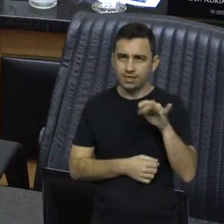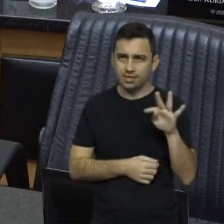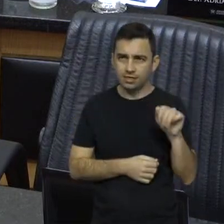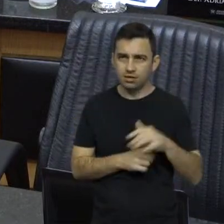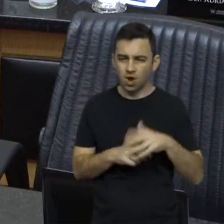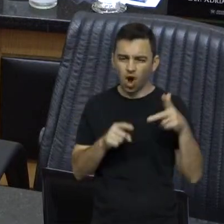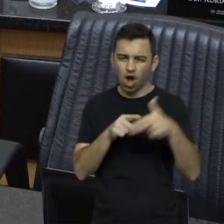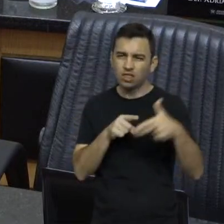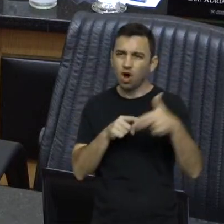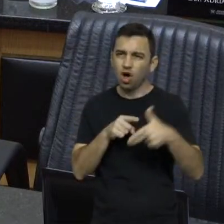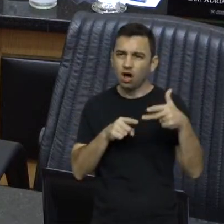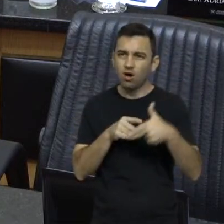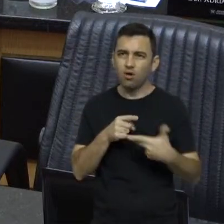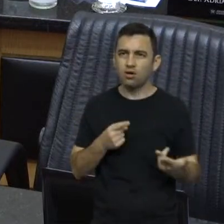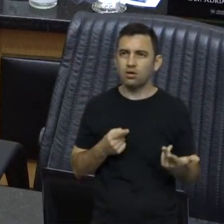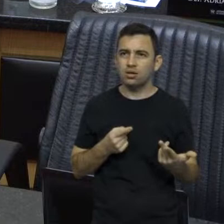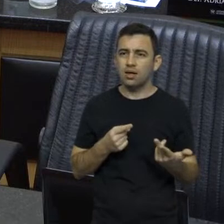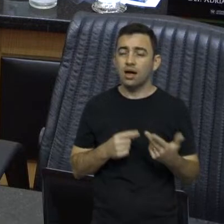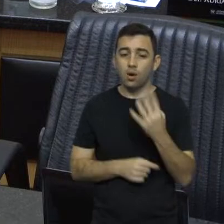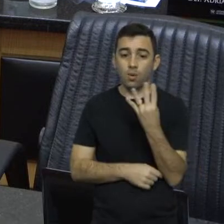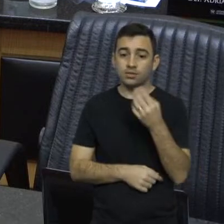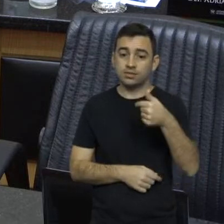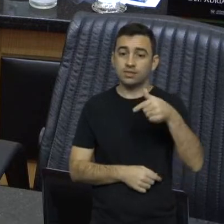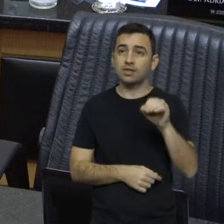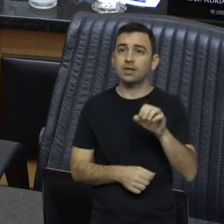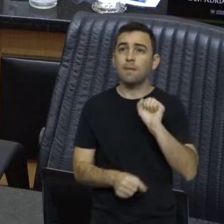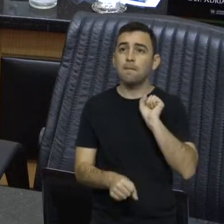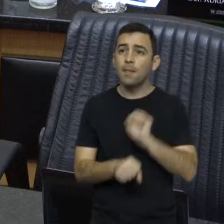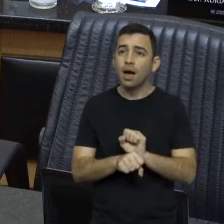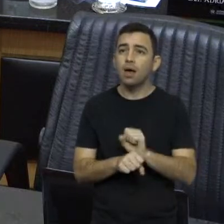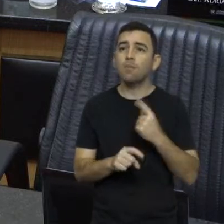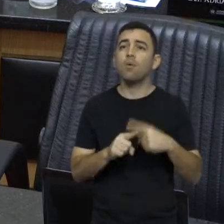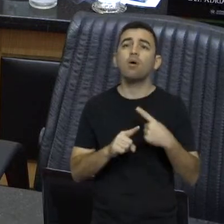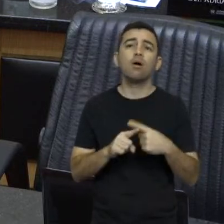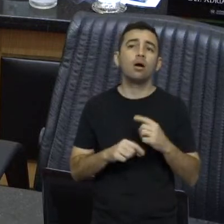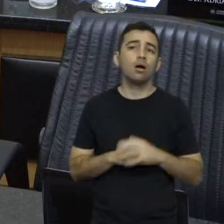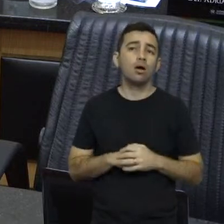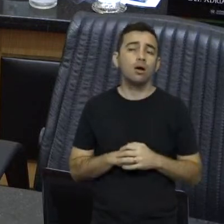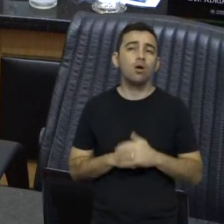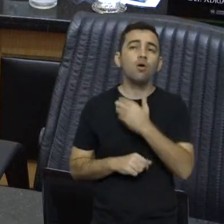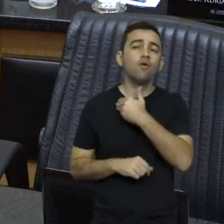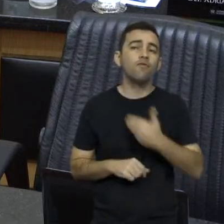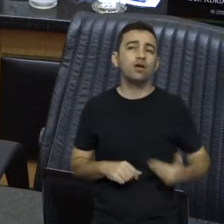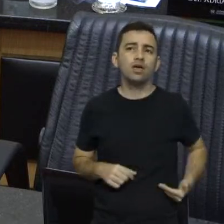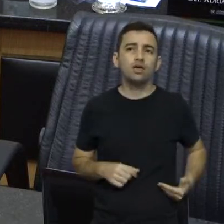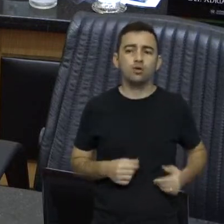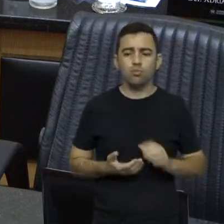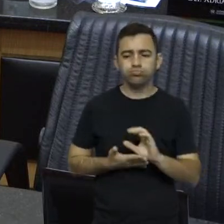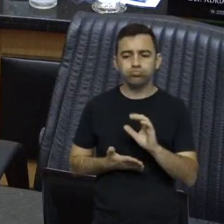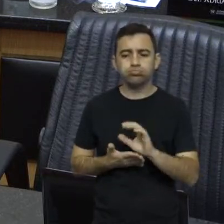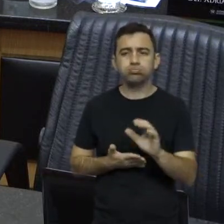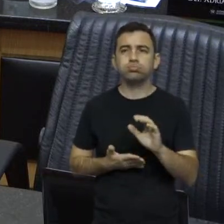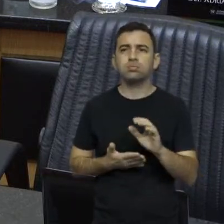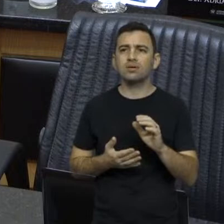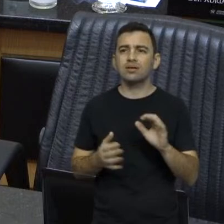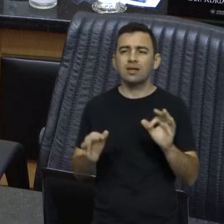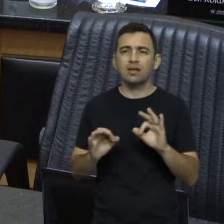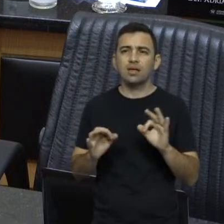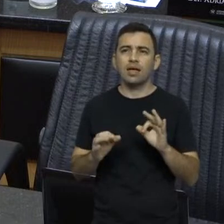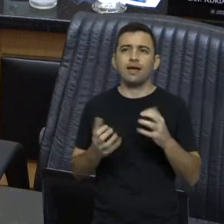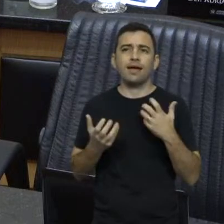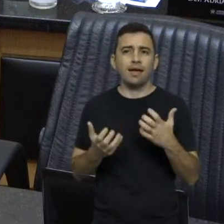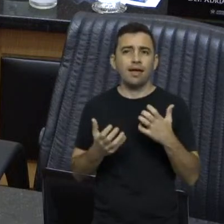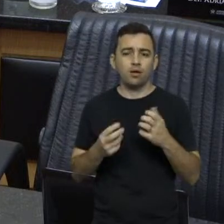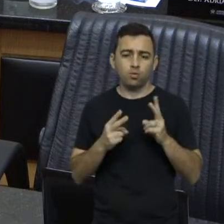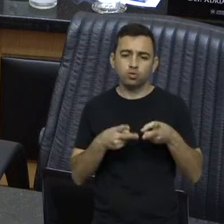recursos, falta de investimentos, a 470 está parada por quê? O governo do estado está deixando de colocar recursos nas suas rodovias estaduais para poder bancar a continuidade